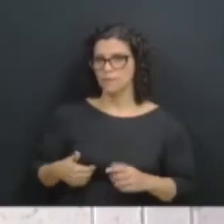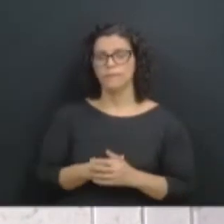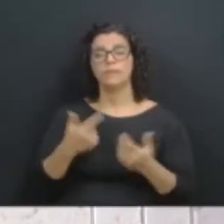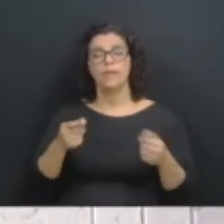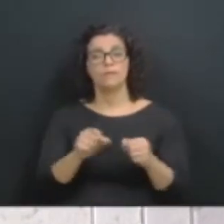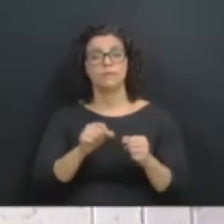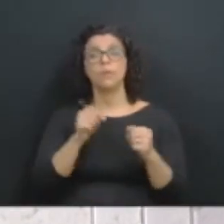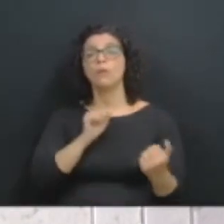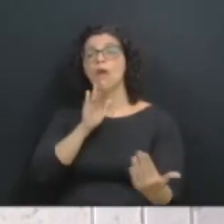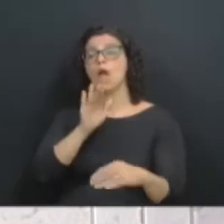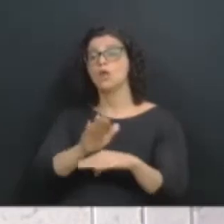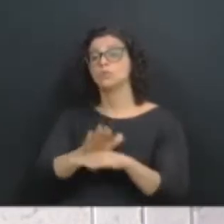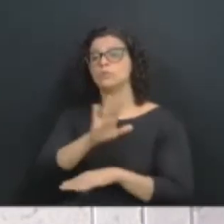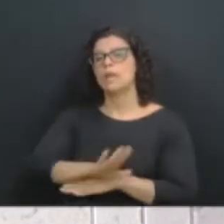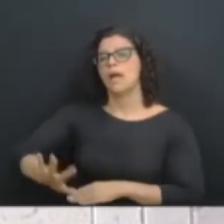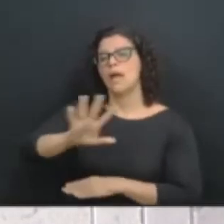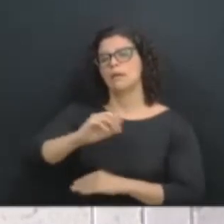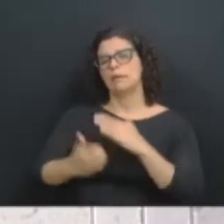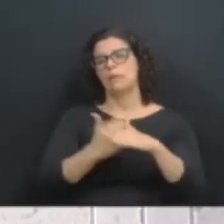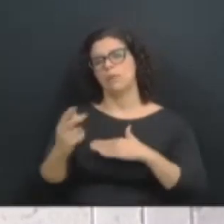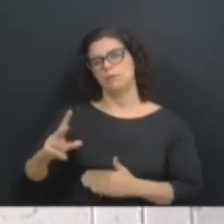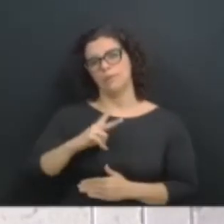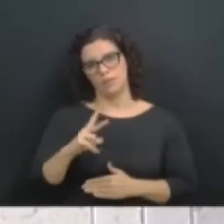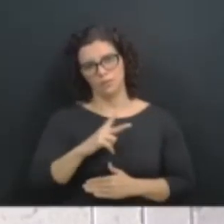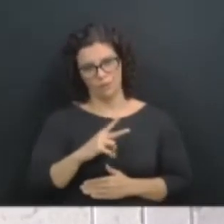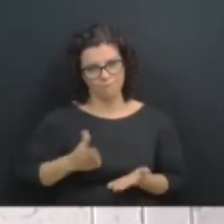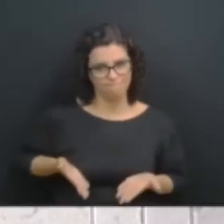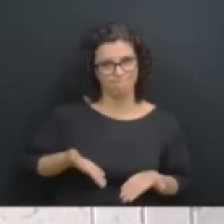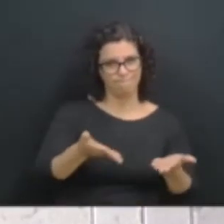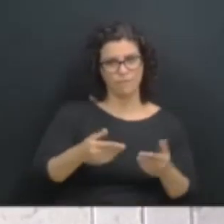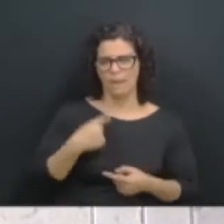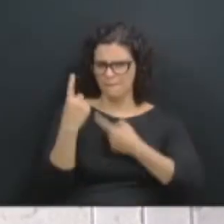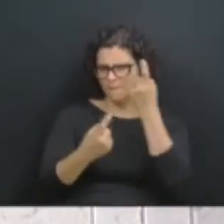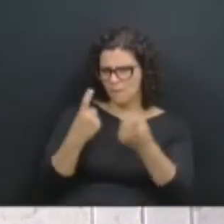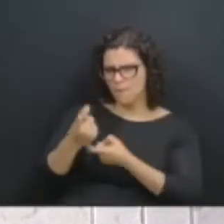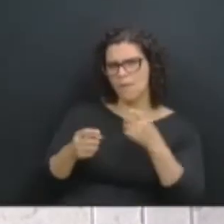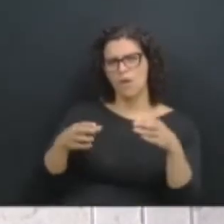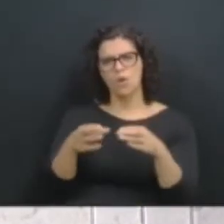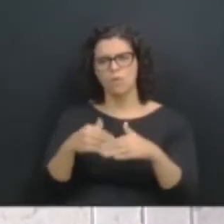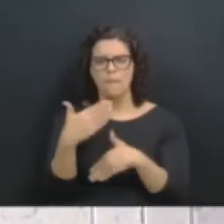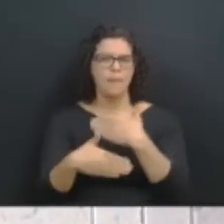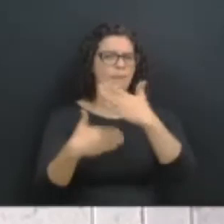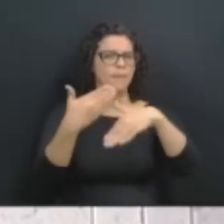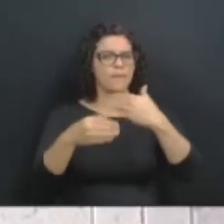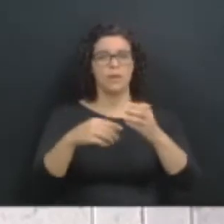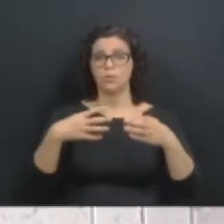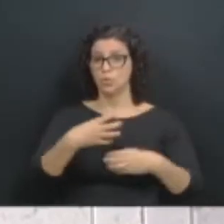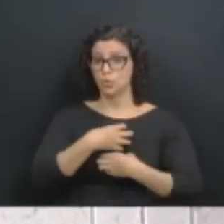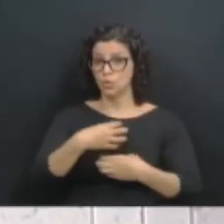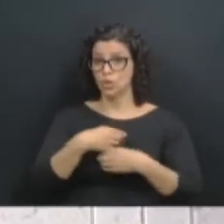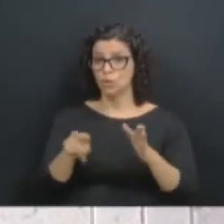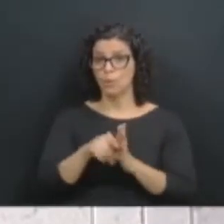quer favorecer o setor privado. O governo não está preocupado com o avanço da condição